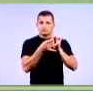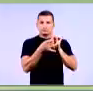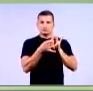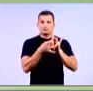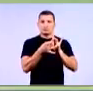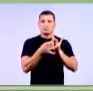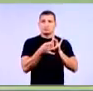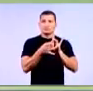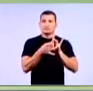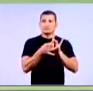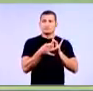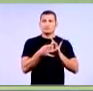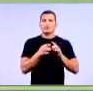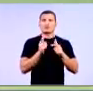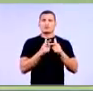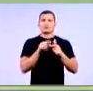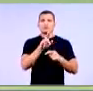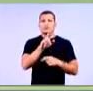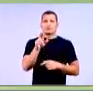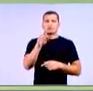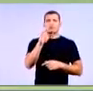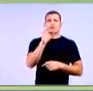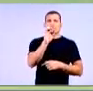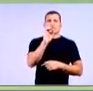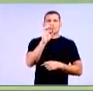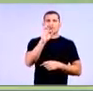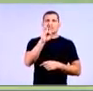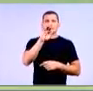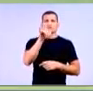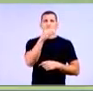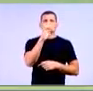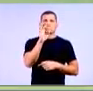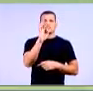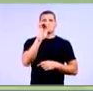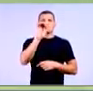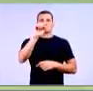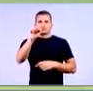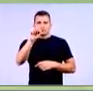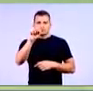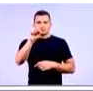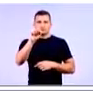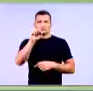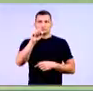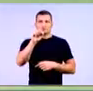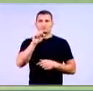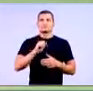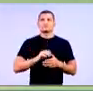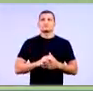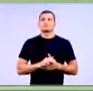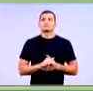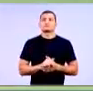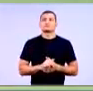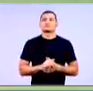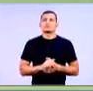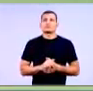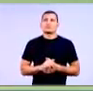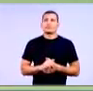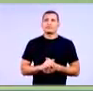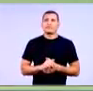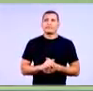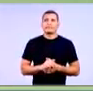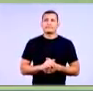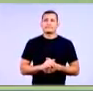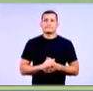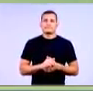entender por que esse nome, né, de orientação a objetos, procura tratar dessa forma, ok? Seguindo então aqui, vamos detalhar